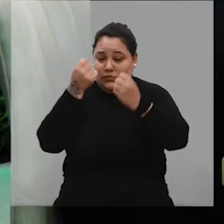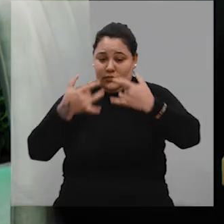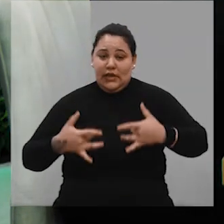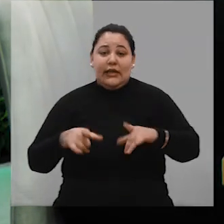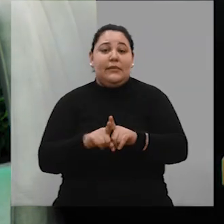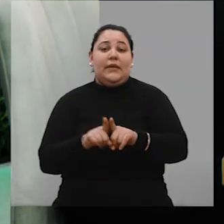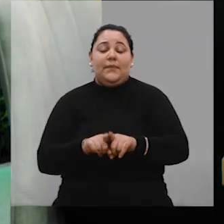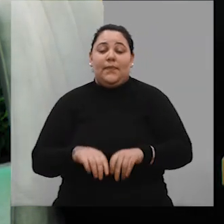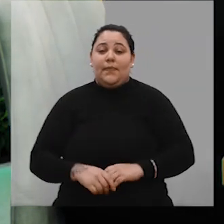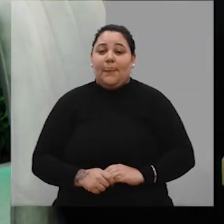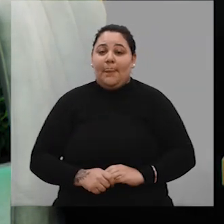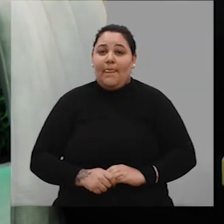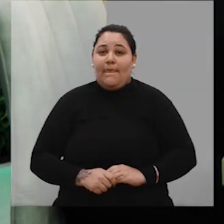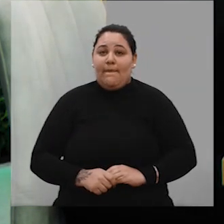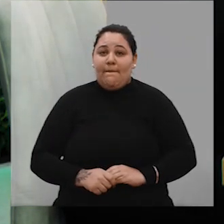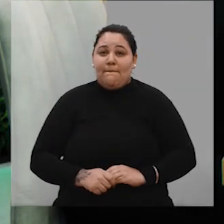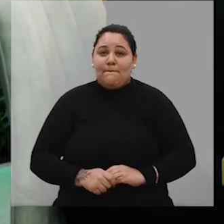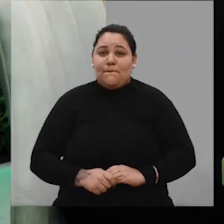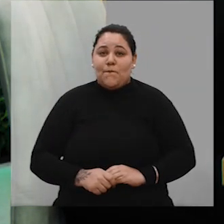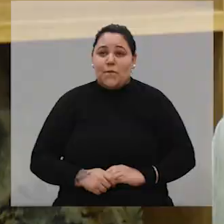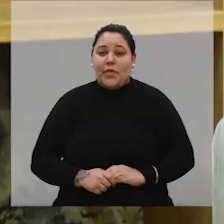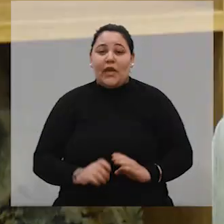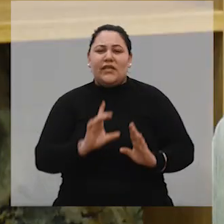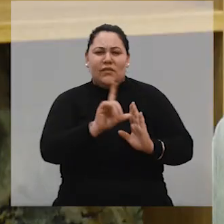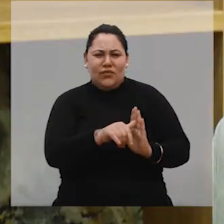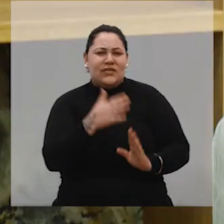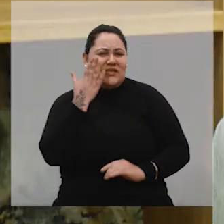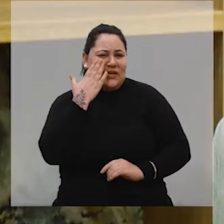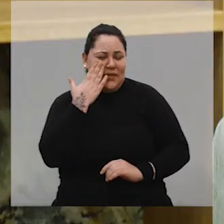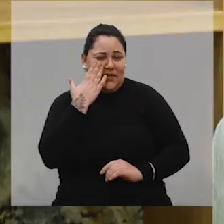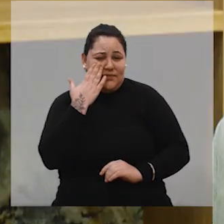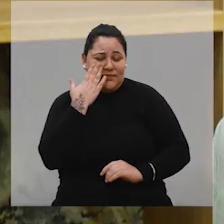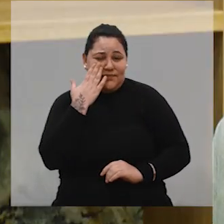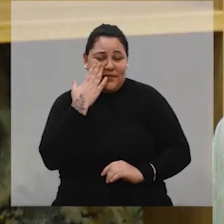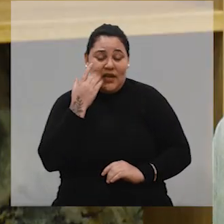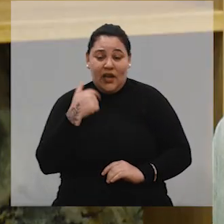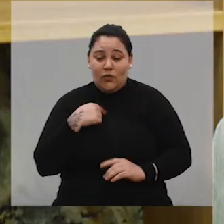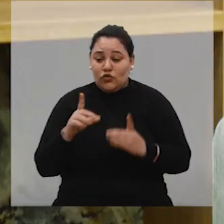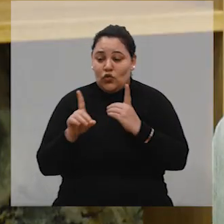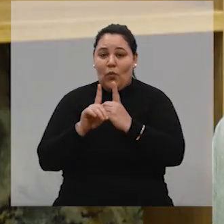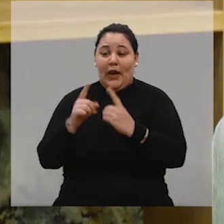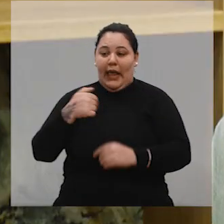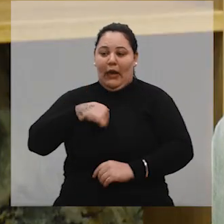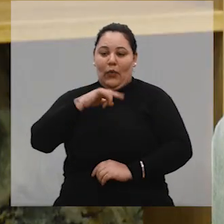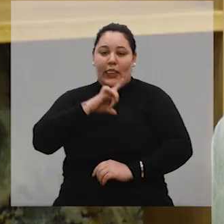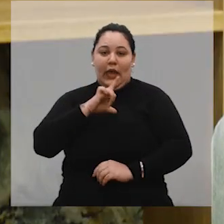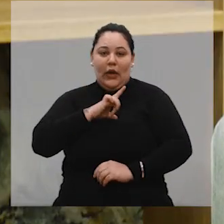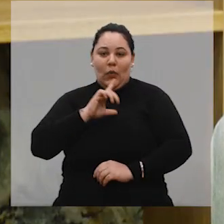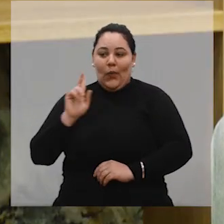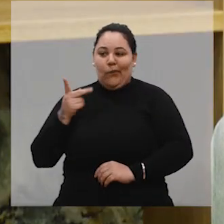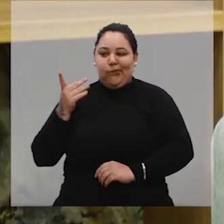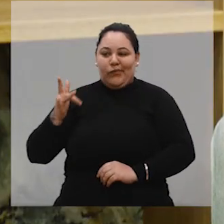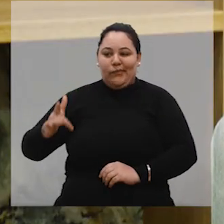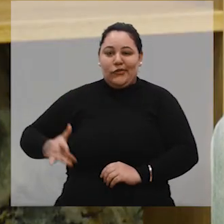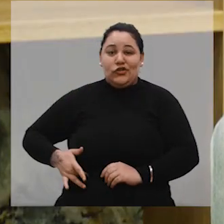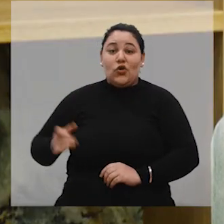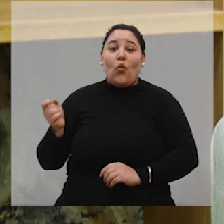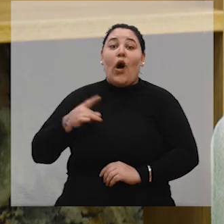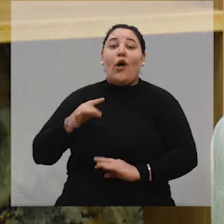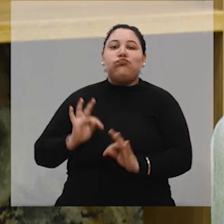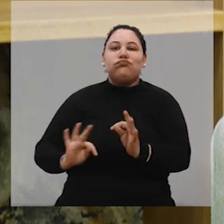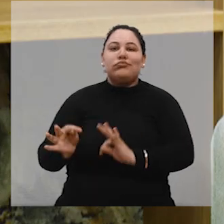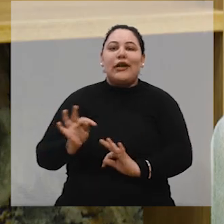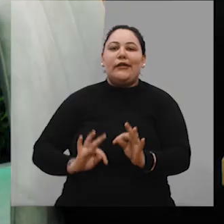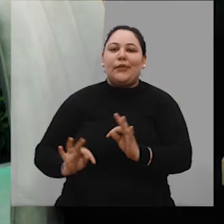isso. Após, então, a gente saber que estamos com hepatite, qual é o tratamento a partir do